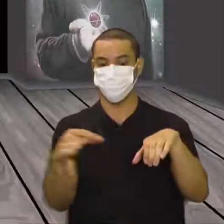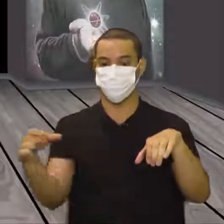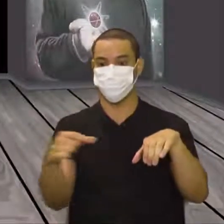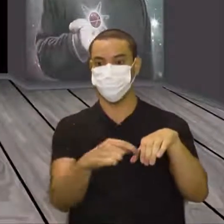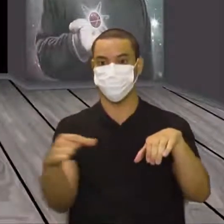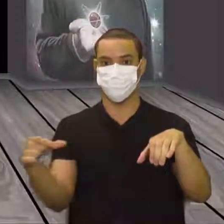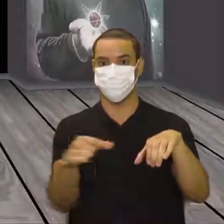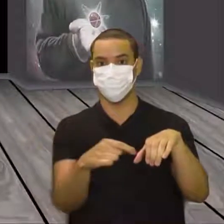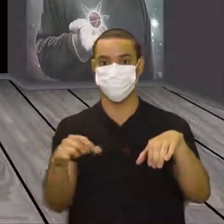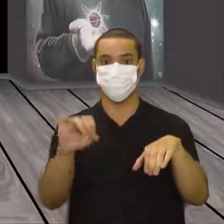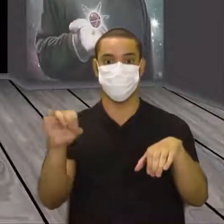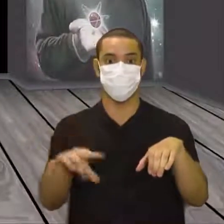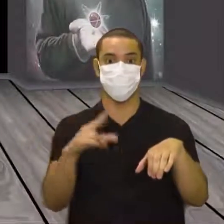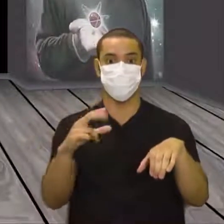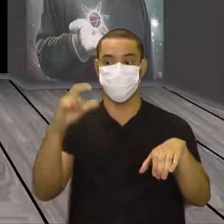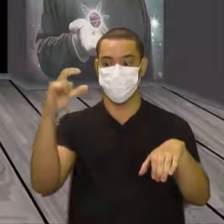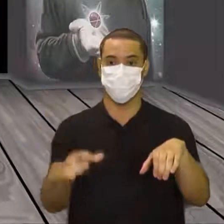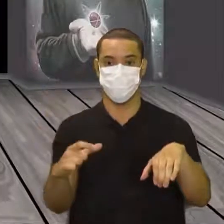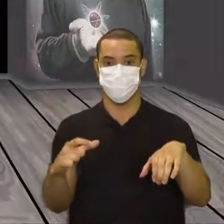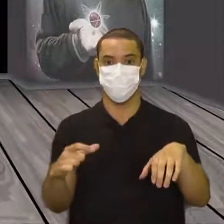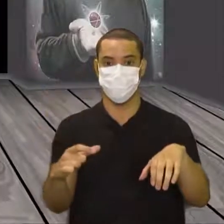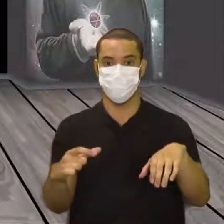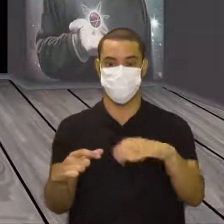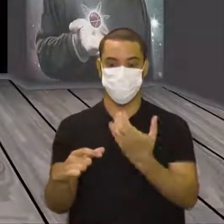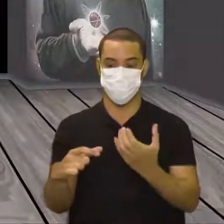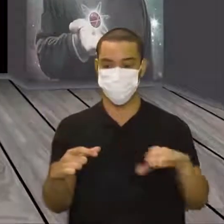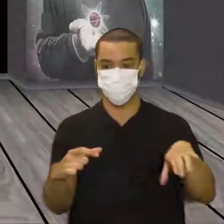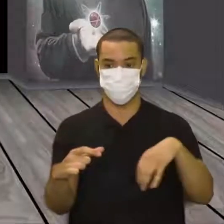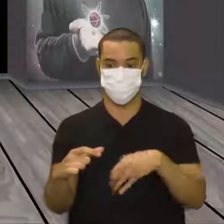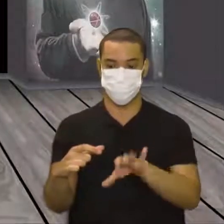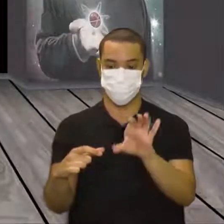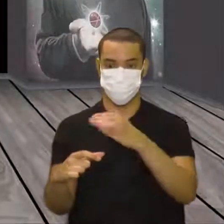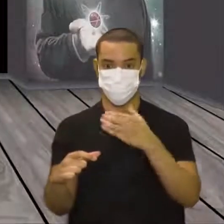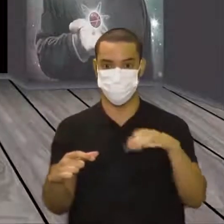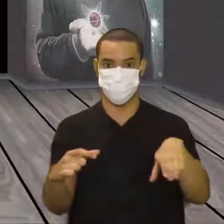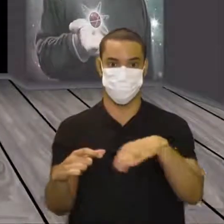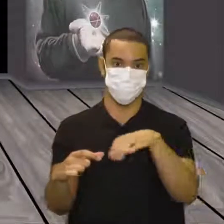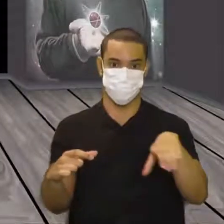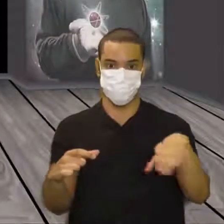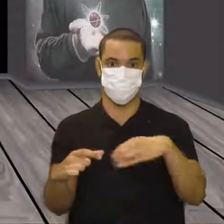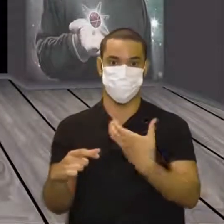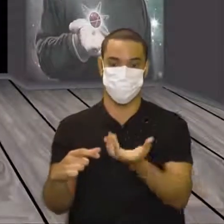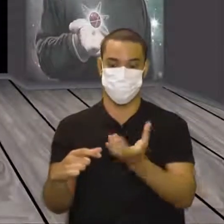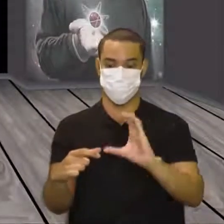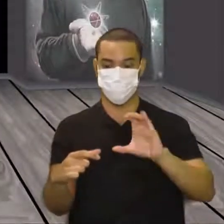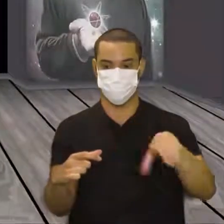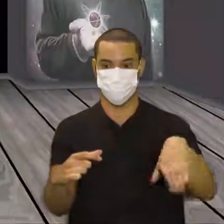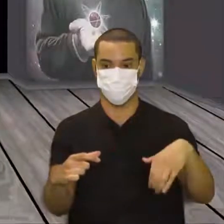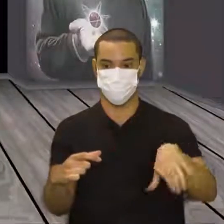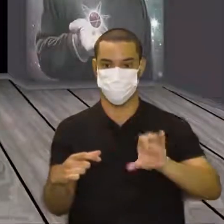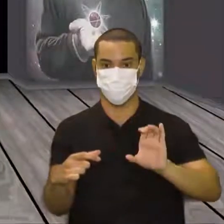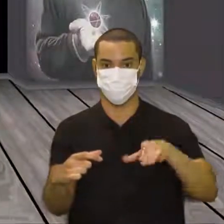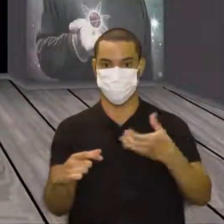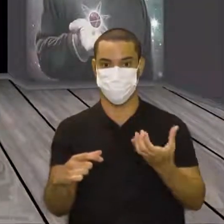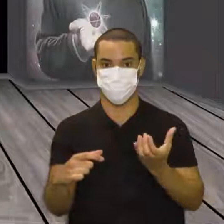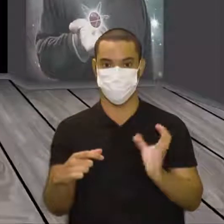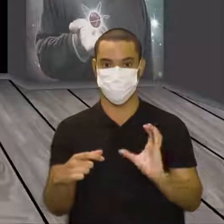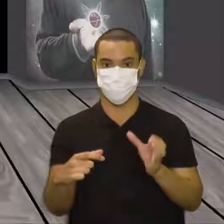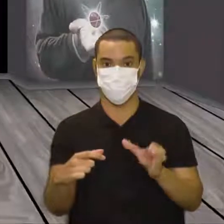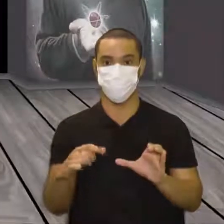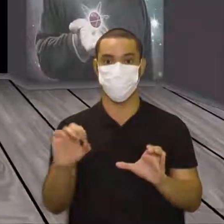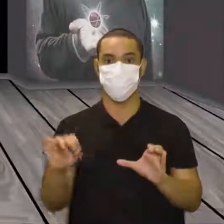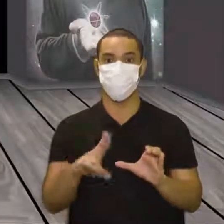minha fonte, ou eu vou parar a minha fonte, variar o meu condutor, ou também eu posso rotacionar aqui o meu condutor